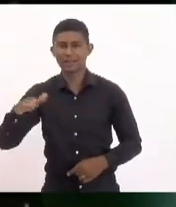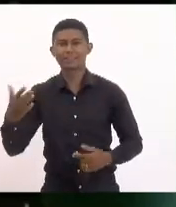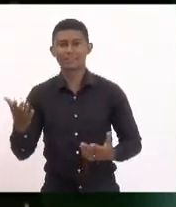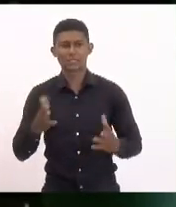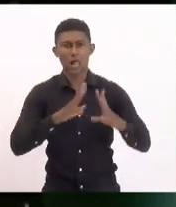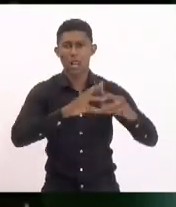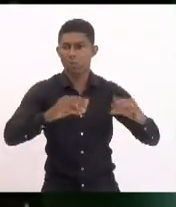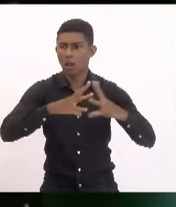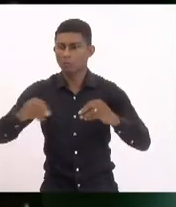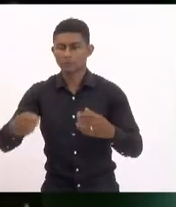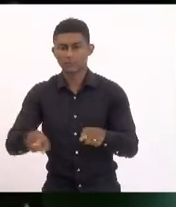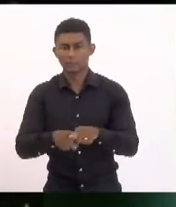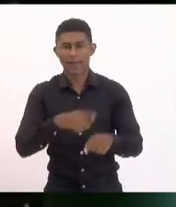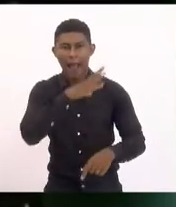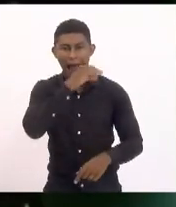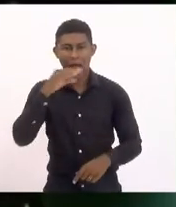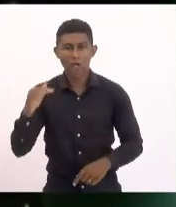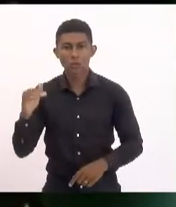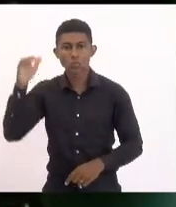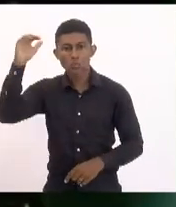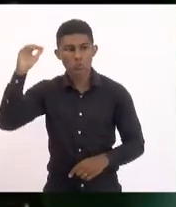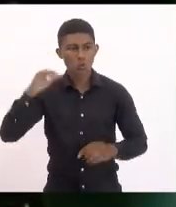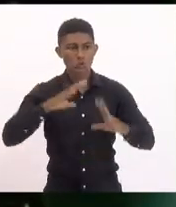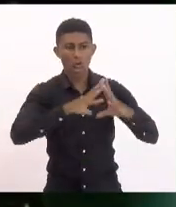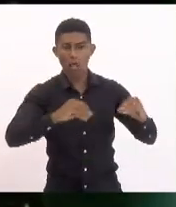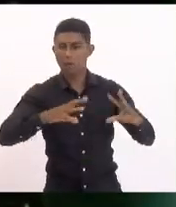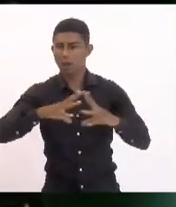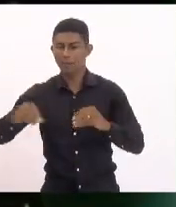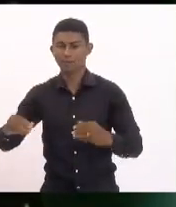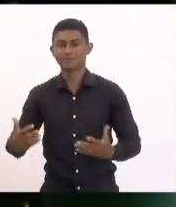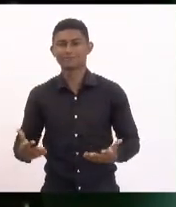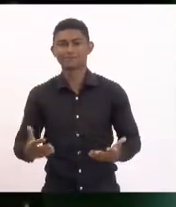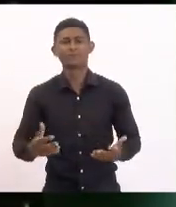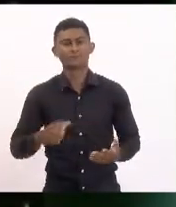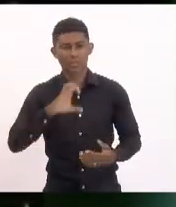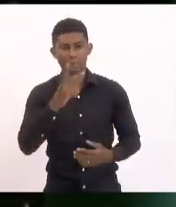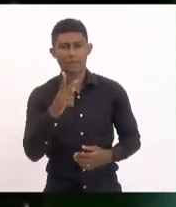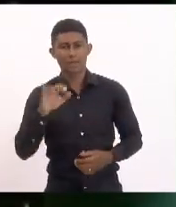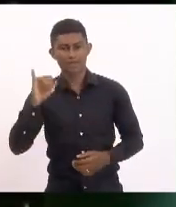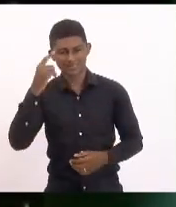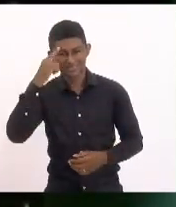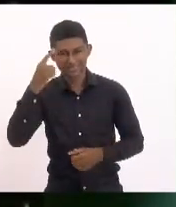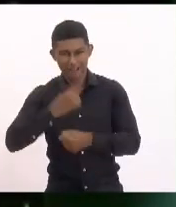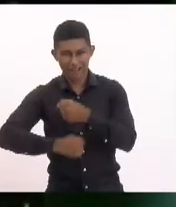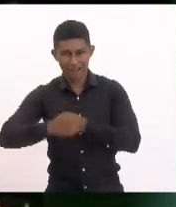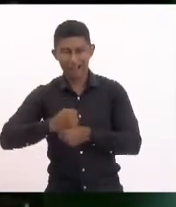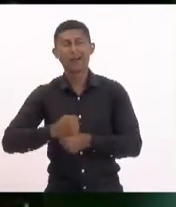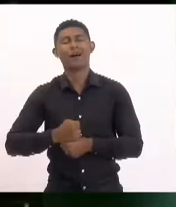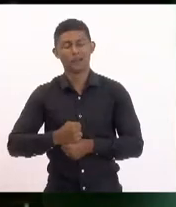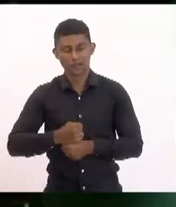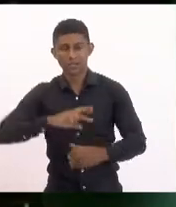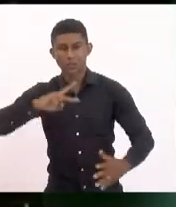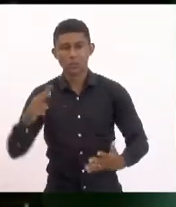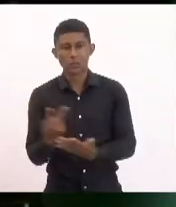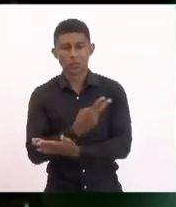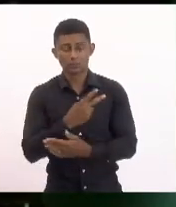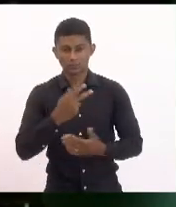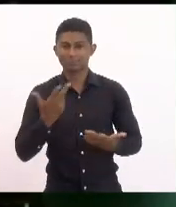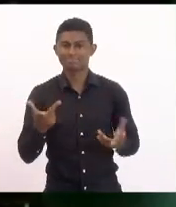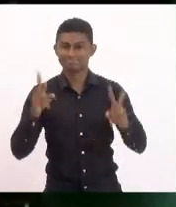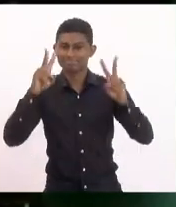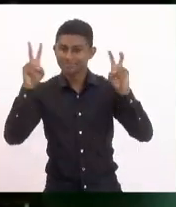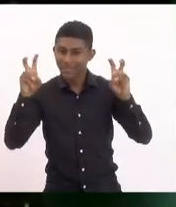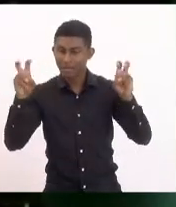também desaparecidos. Enfrentamos aí uma CPI das crianças desaparecidas no âmbito do Estado do Rio de Janeiro, uma